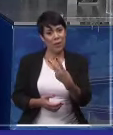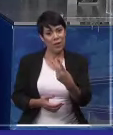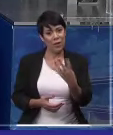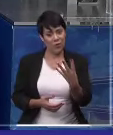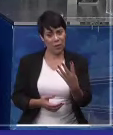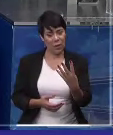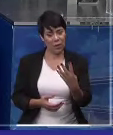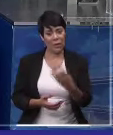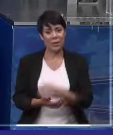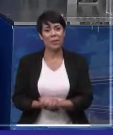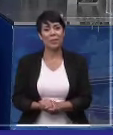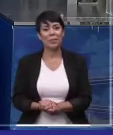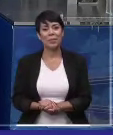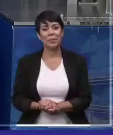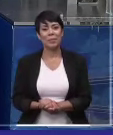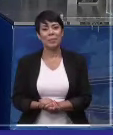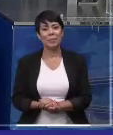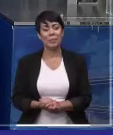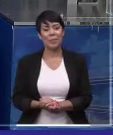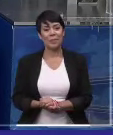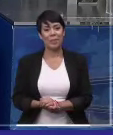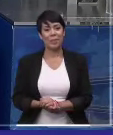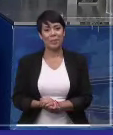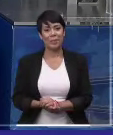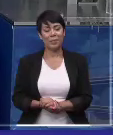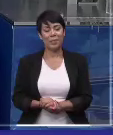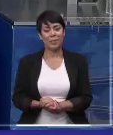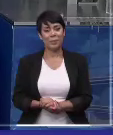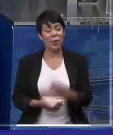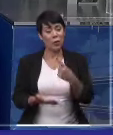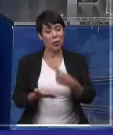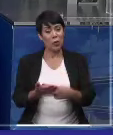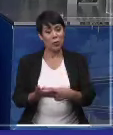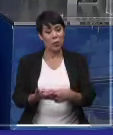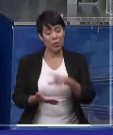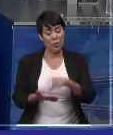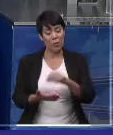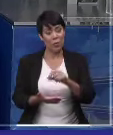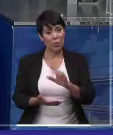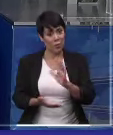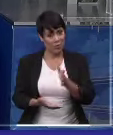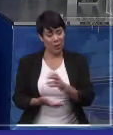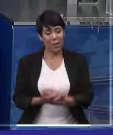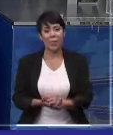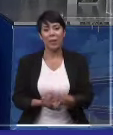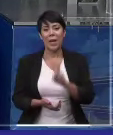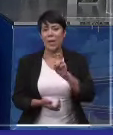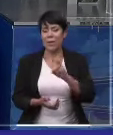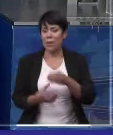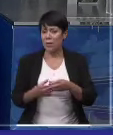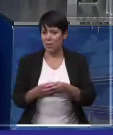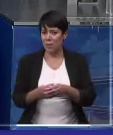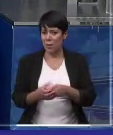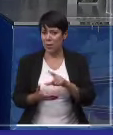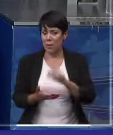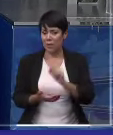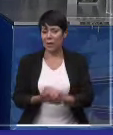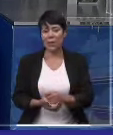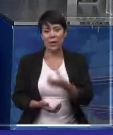Marrom, 24. Confira comigo os números sorteados, as 5 dezenas sorteadas na